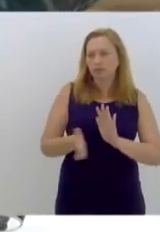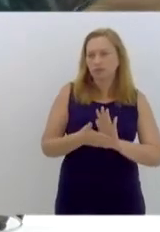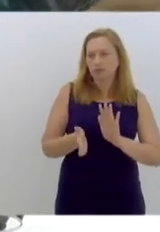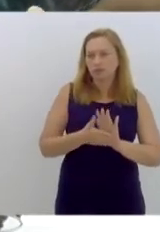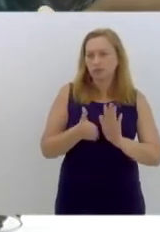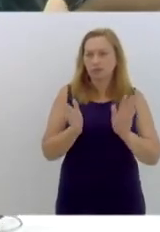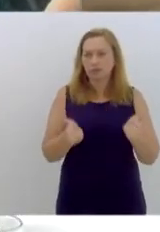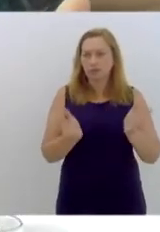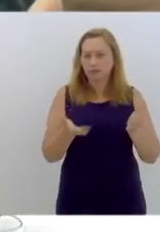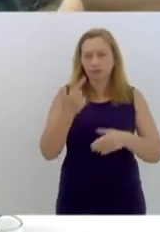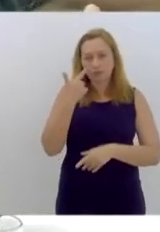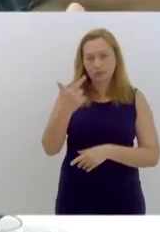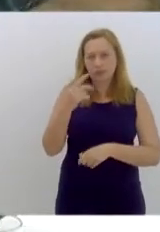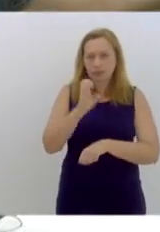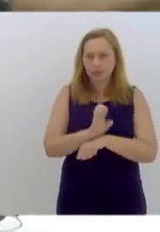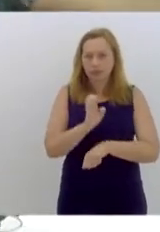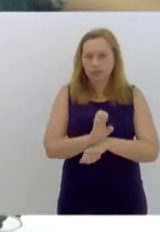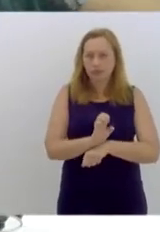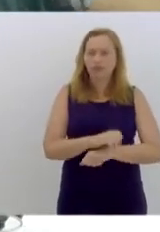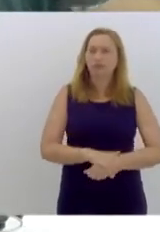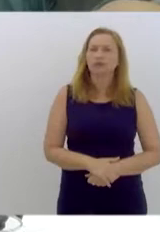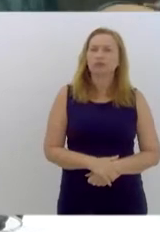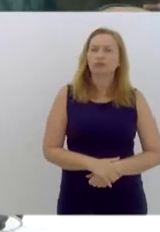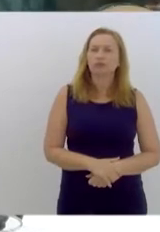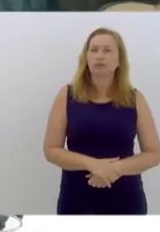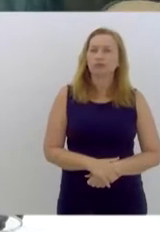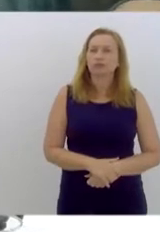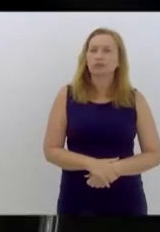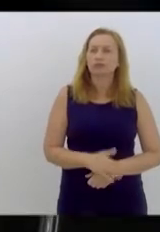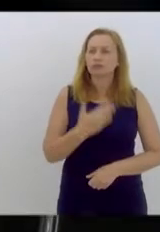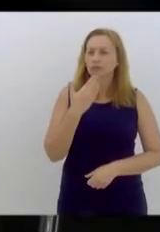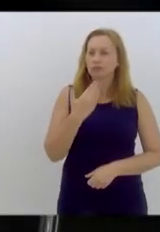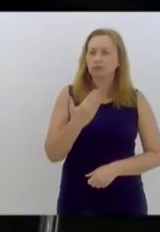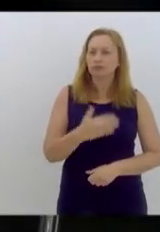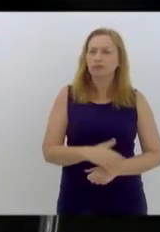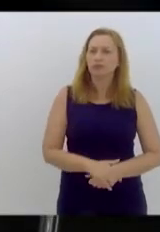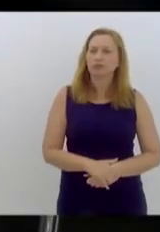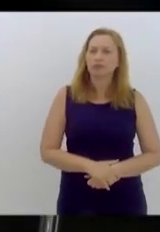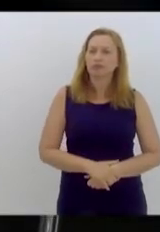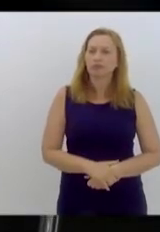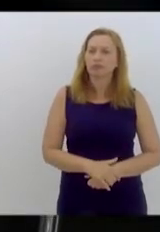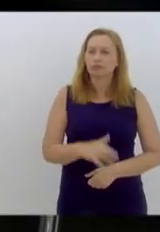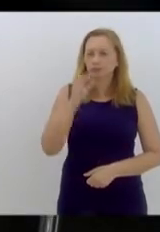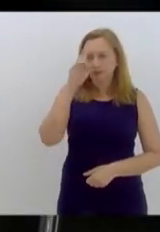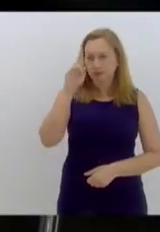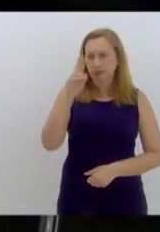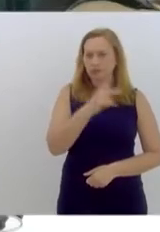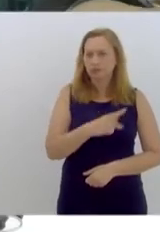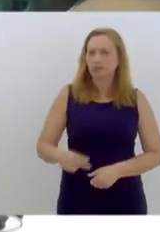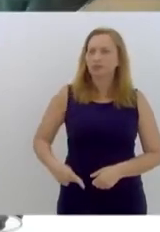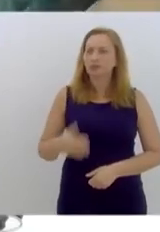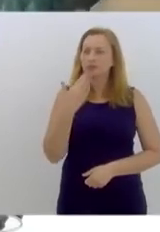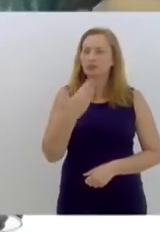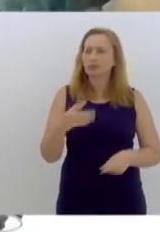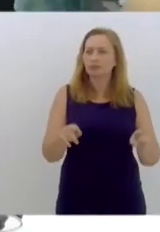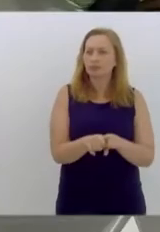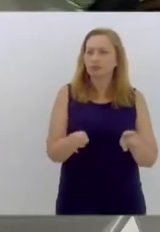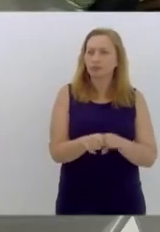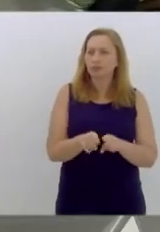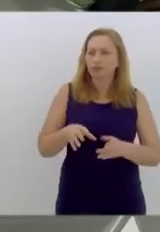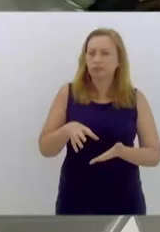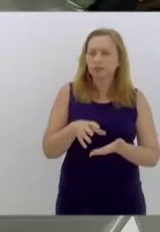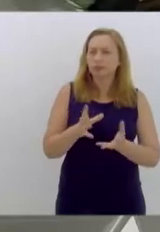gente quer ver do Estado que a gente está requisitando. Presidente, gostaria de solicitar também os